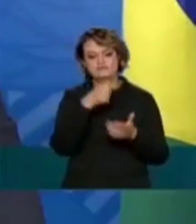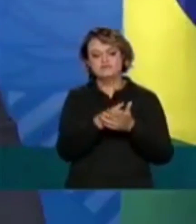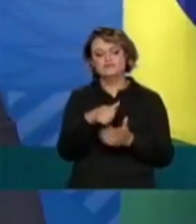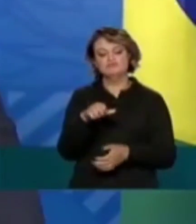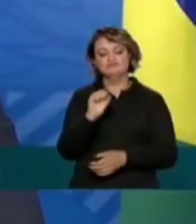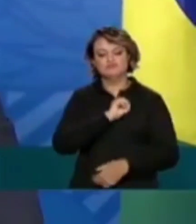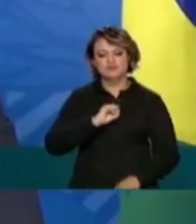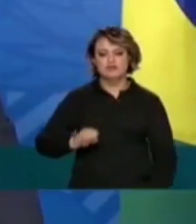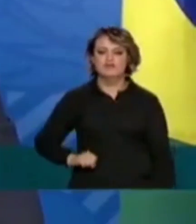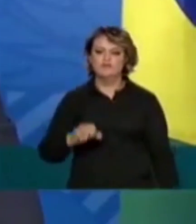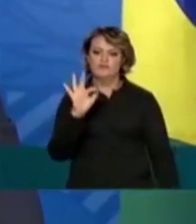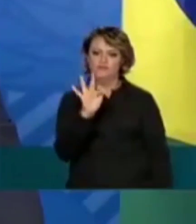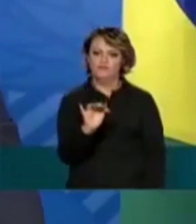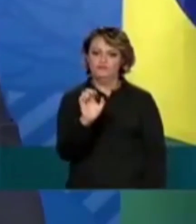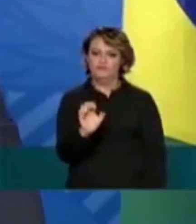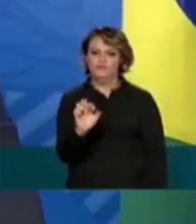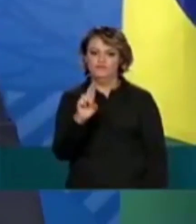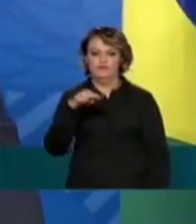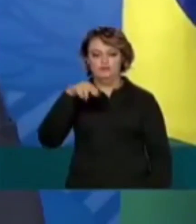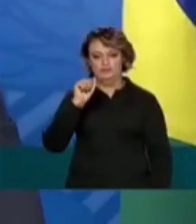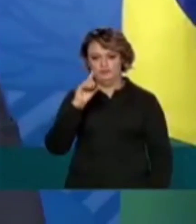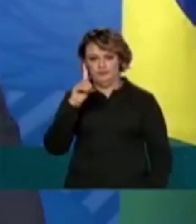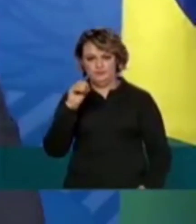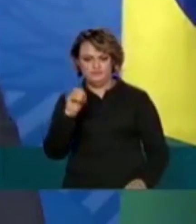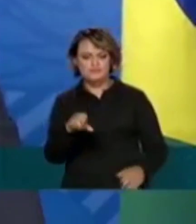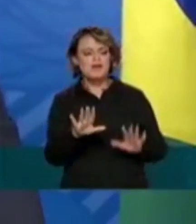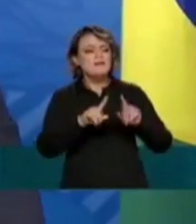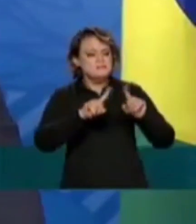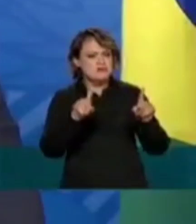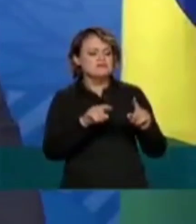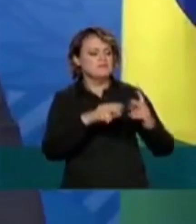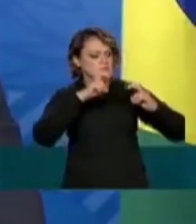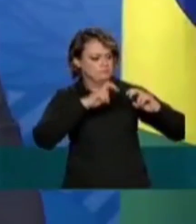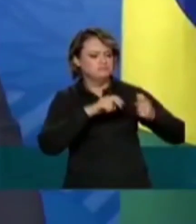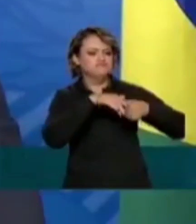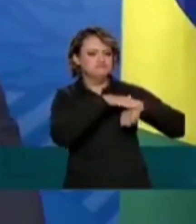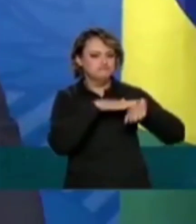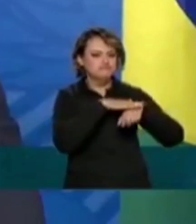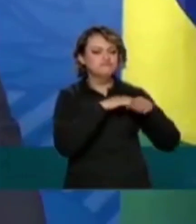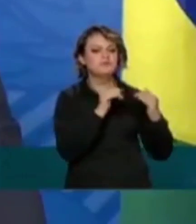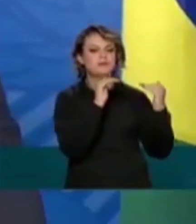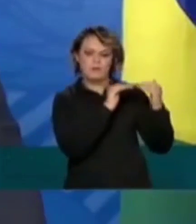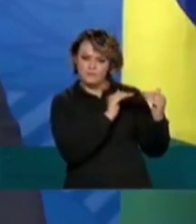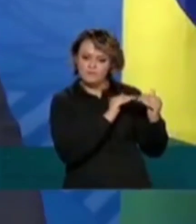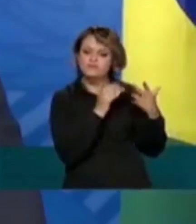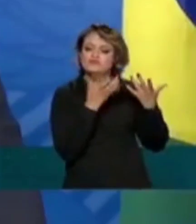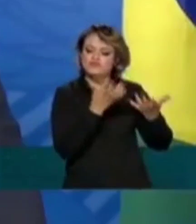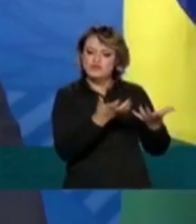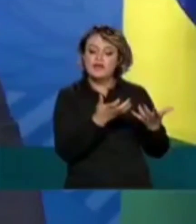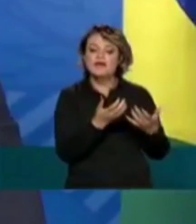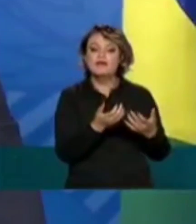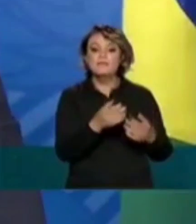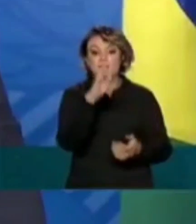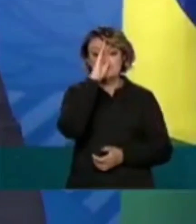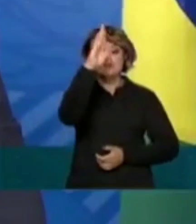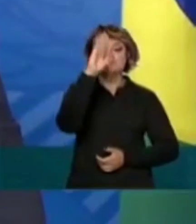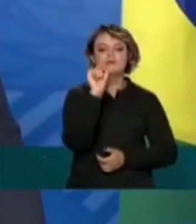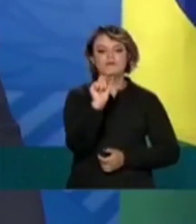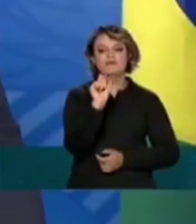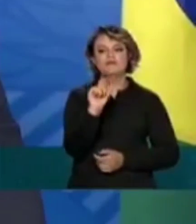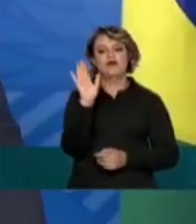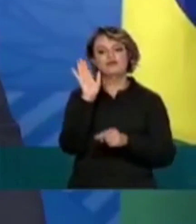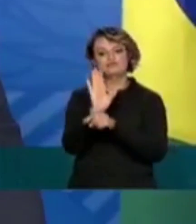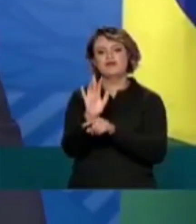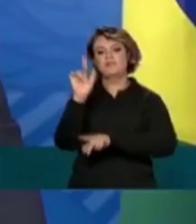Bezerra Coelho. Mas, de fato, uma oportunidade ao diálogo, uma oportunidade ao consenso, e o que é o mais importante, favorecer o